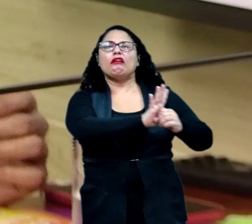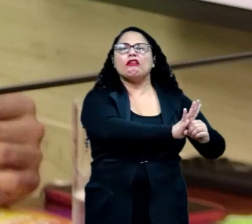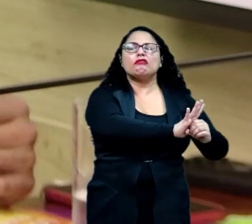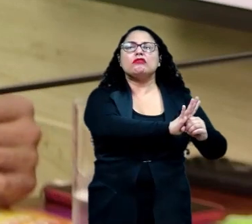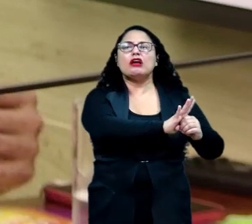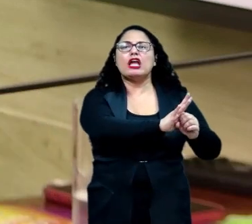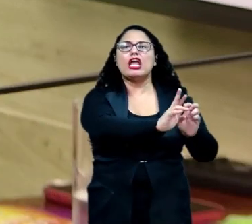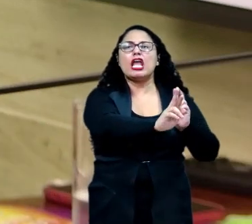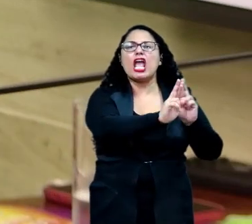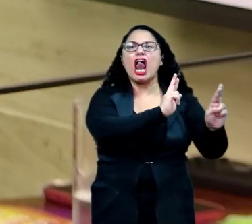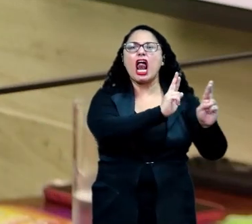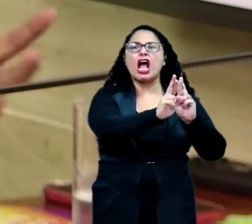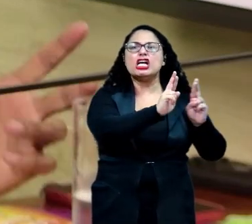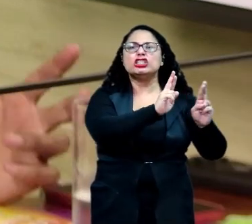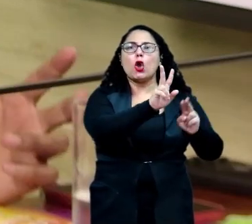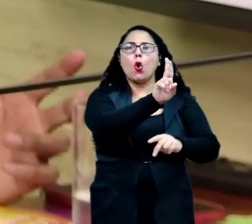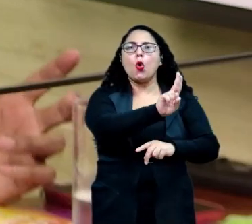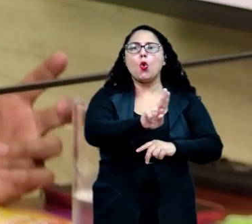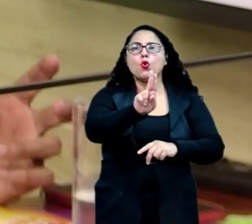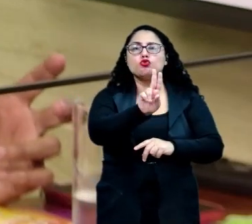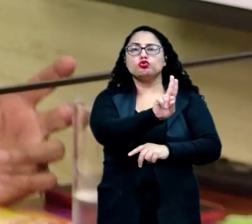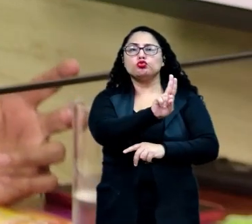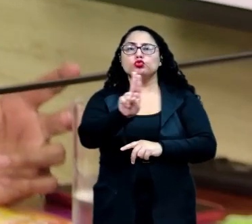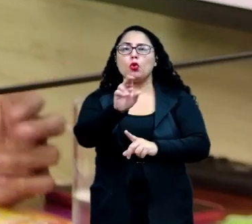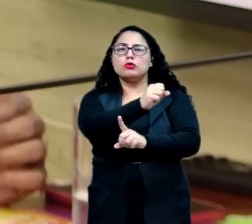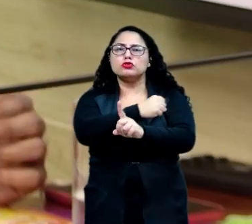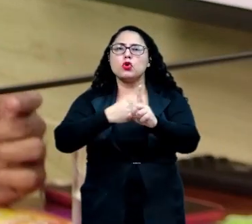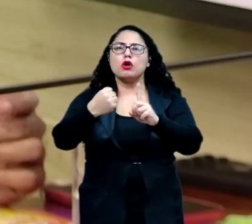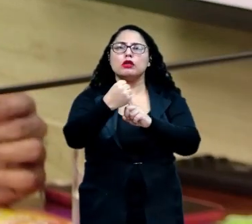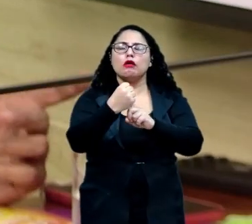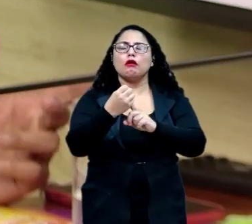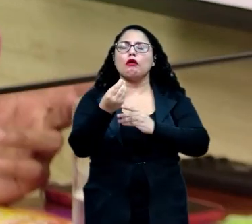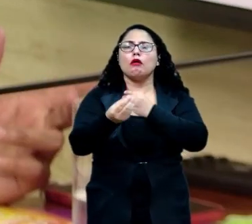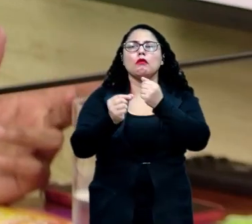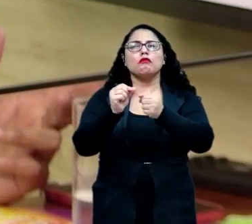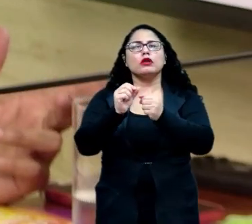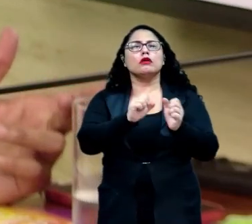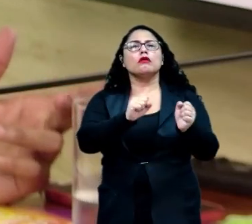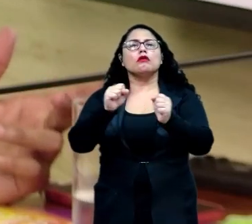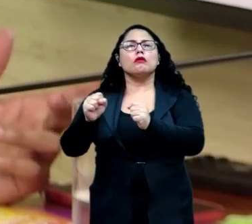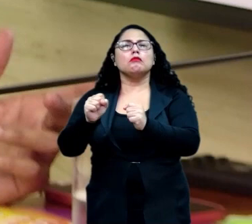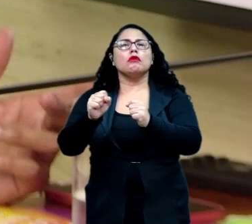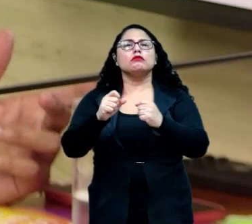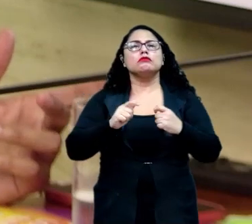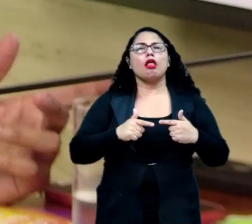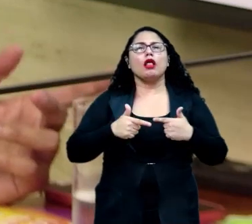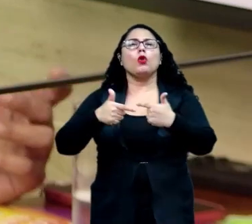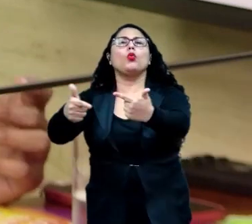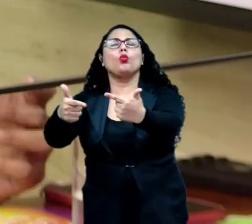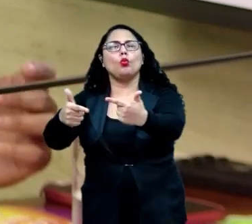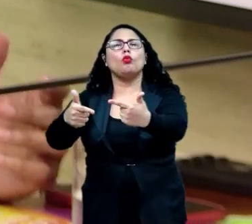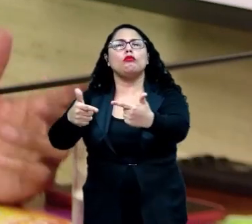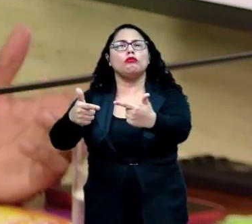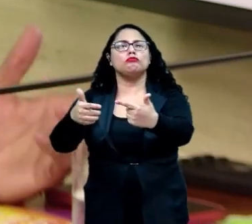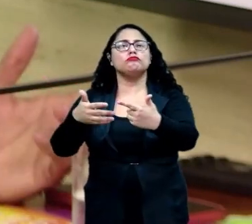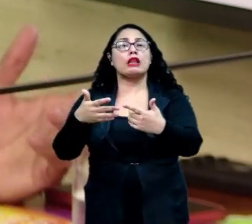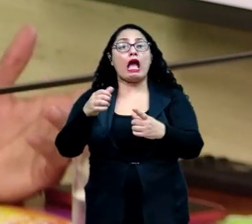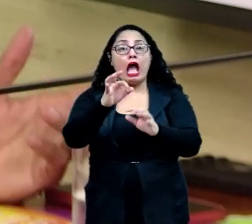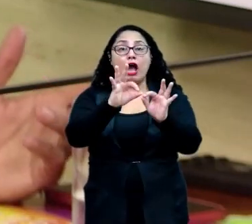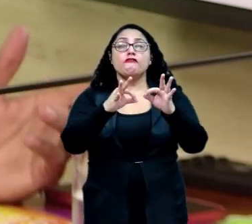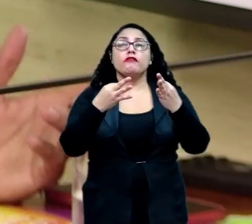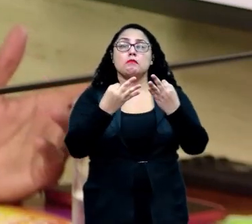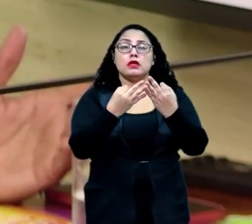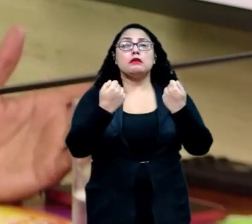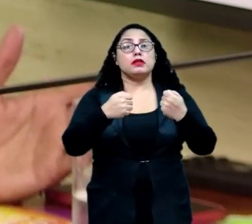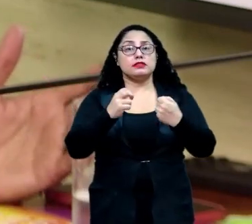em relação a esse uso, por exemplo, do nome social, o que eu faço? Como que eu posso reagir? As famílias